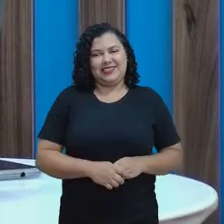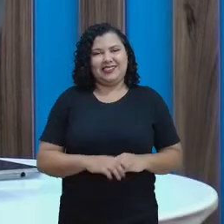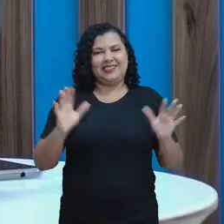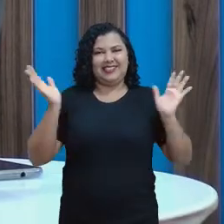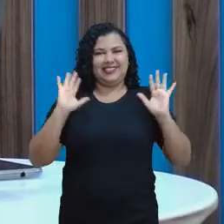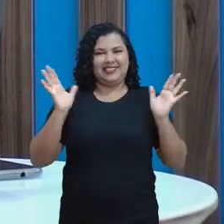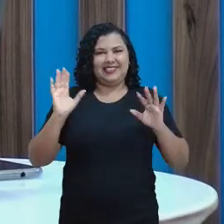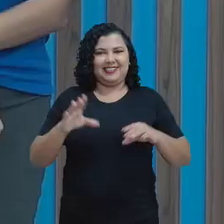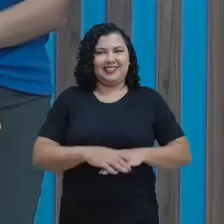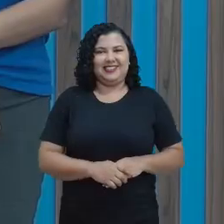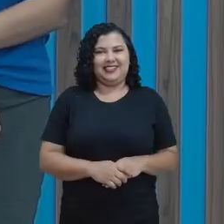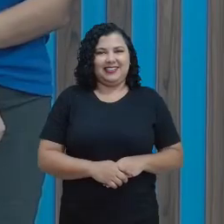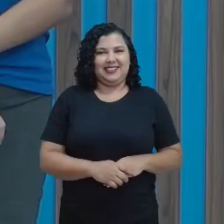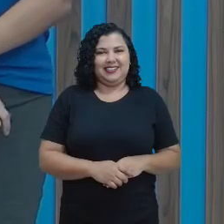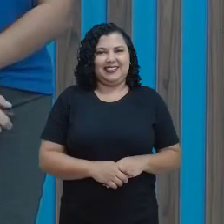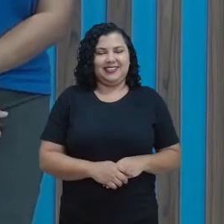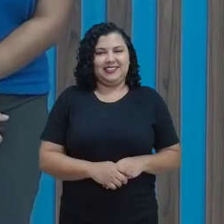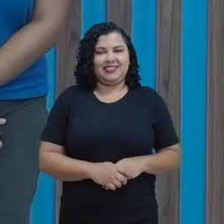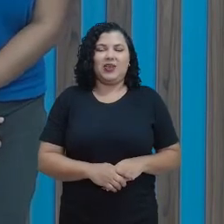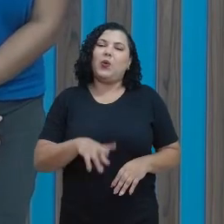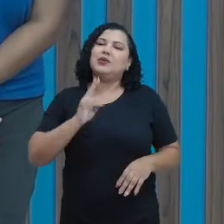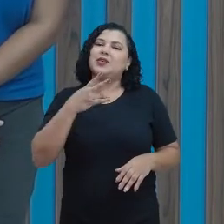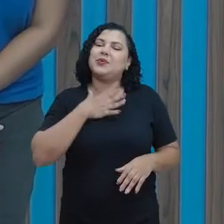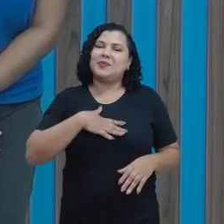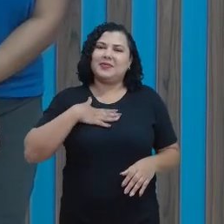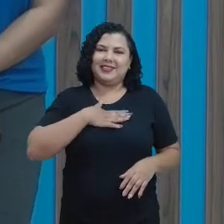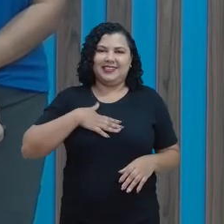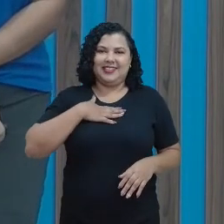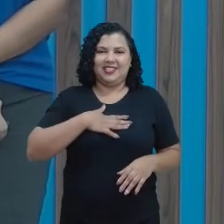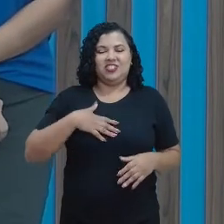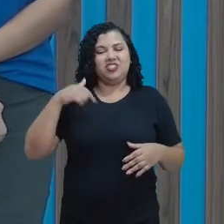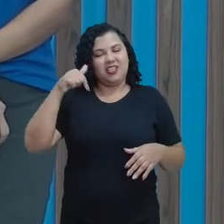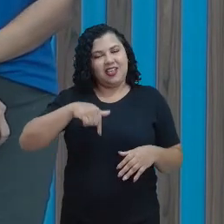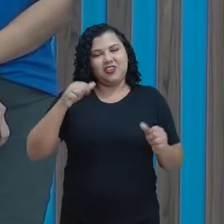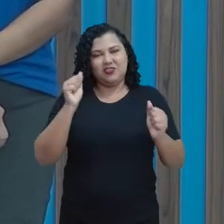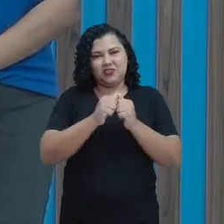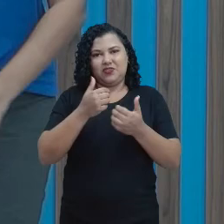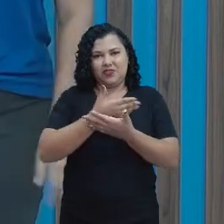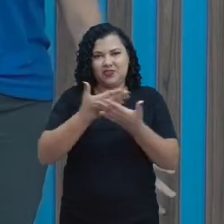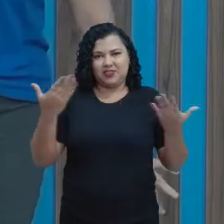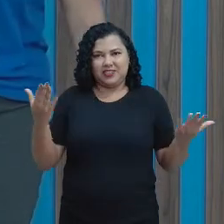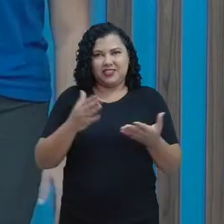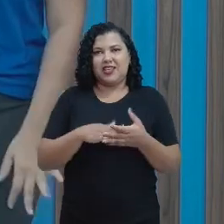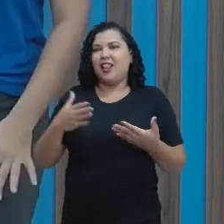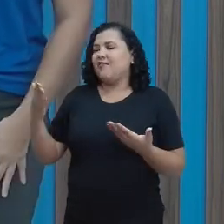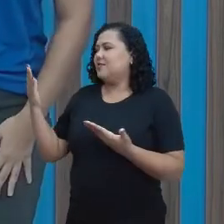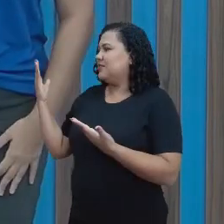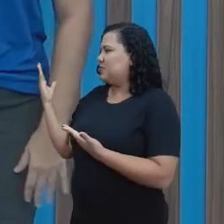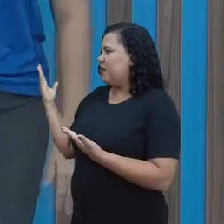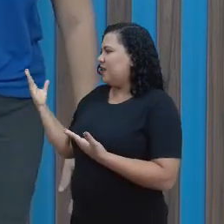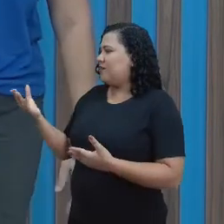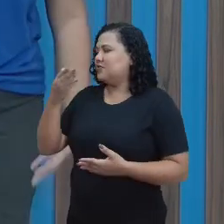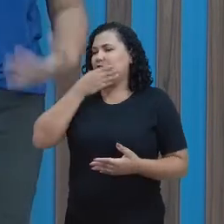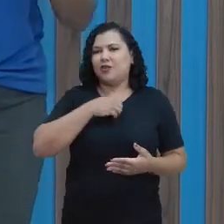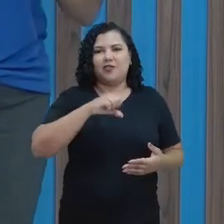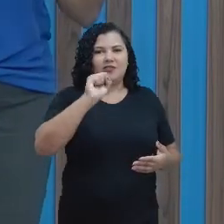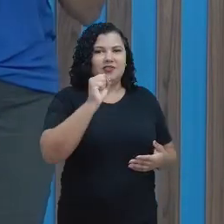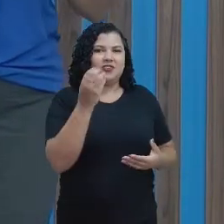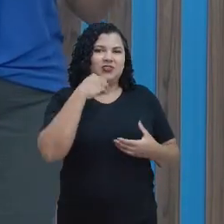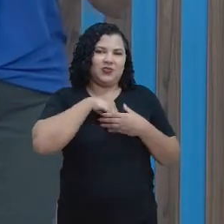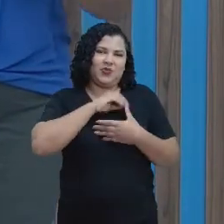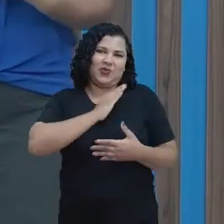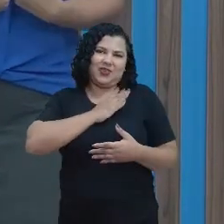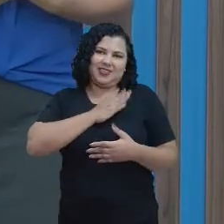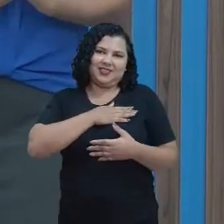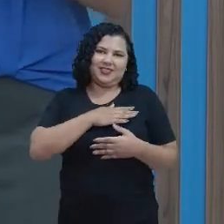Tchau, pessoal. Como sempre, é um prazer estar aqui com vocês. Levem essas palavras de Paulo Freire no